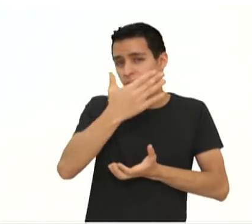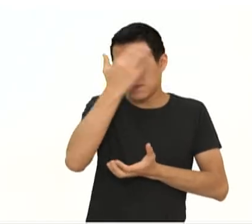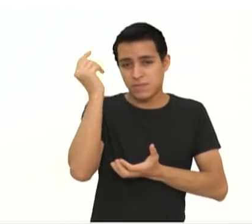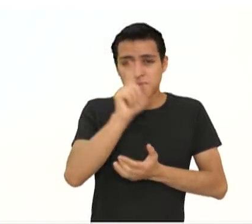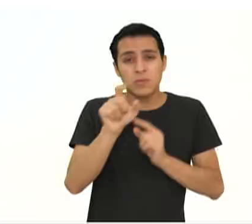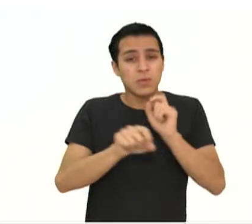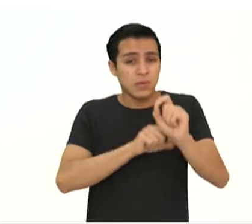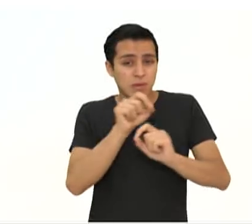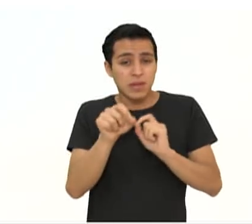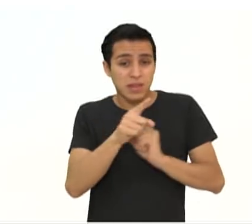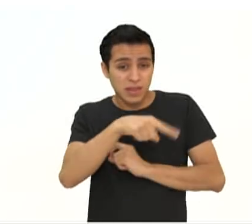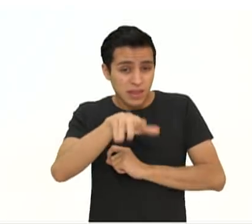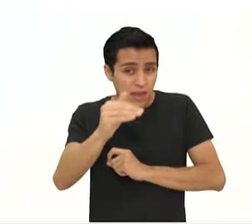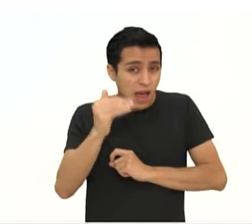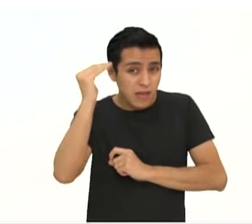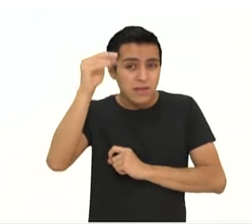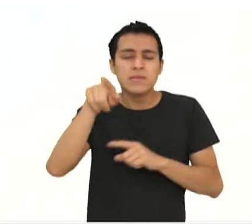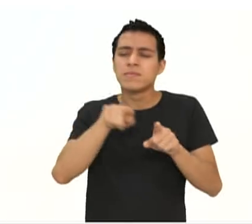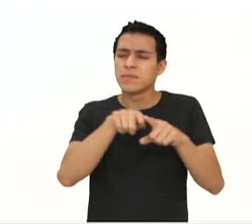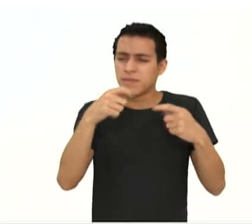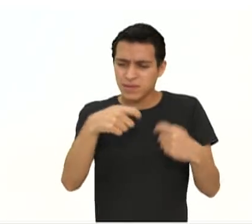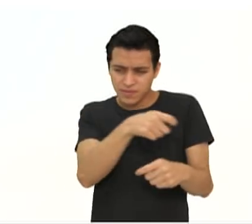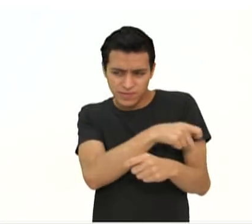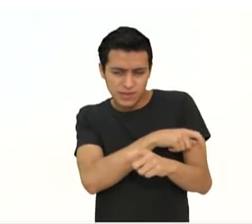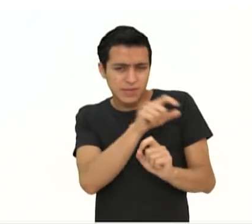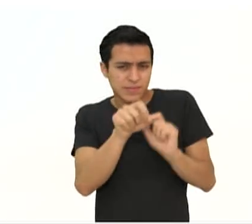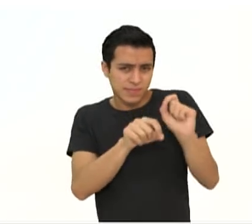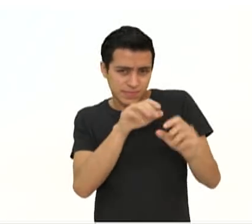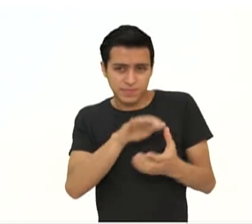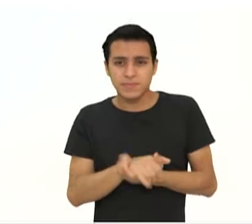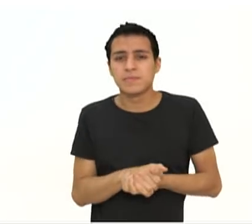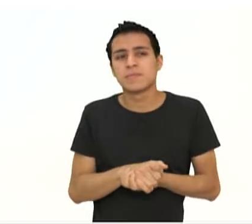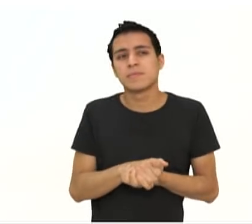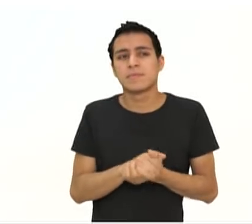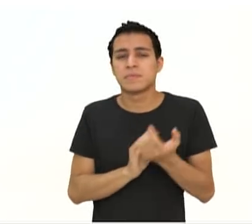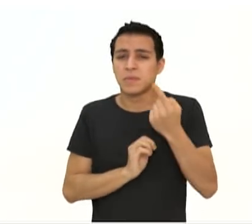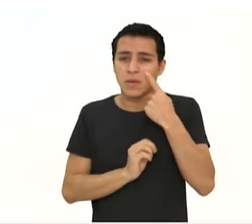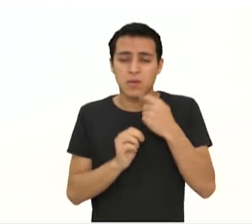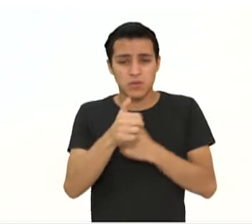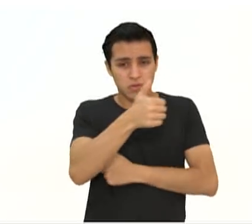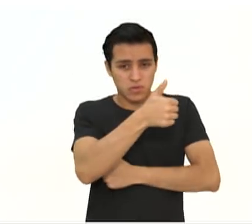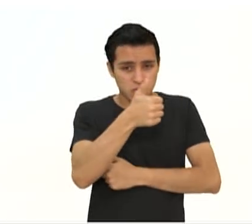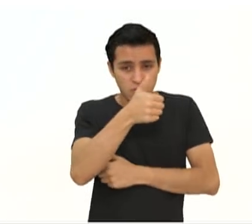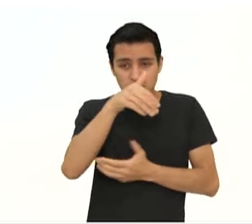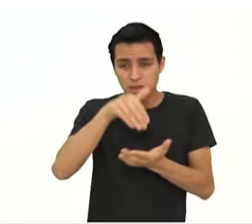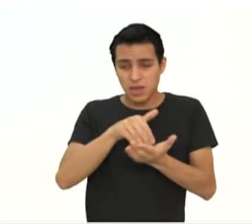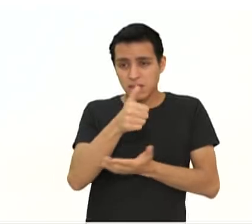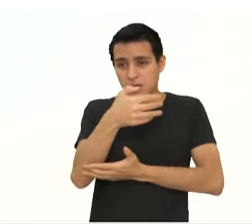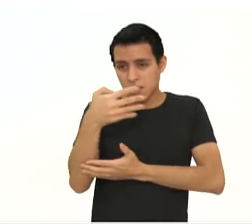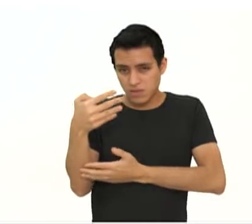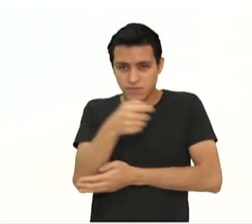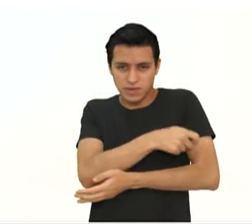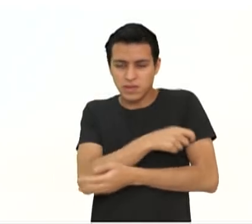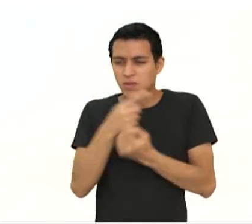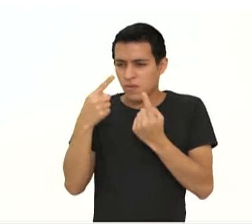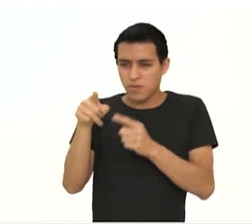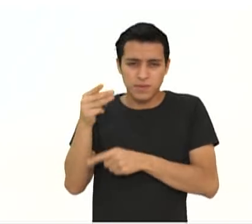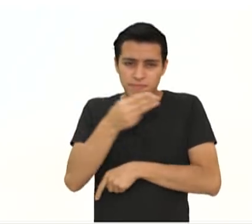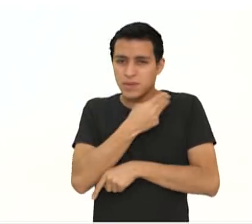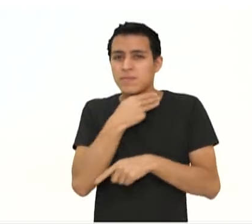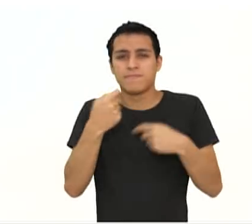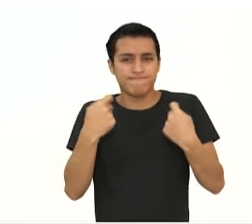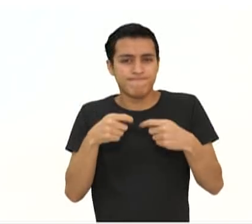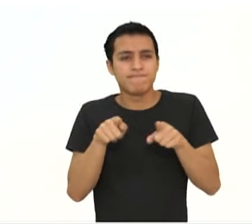esquecer, pessoal, que os adolescentes também têm que tomar vacinas. De 11 a 14 anos, um reforço da meningocócica contra a